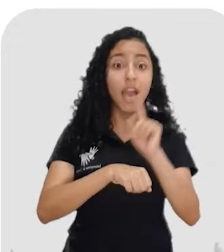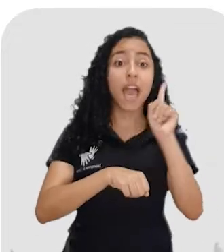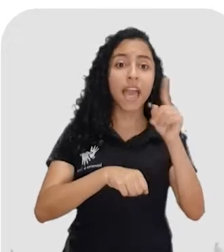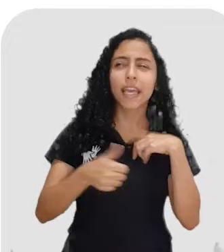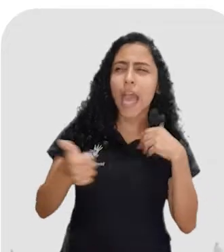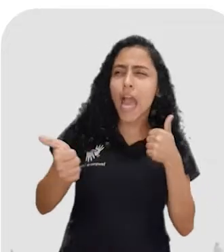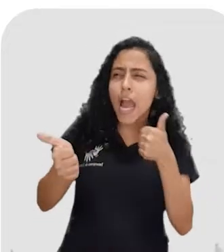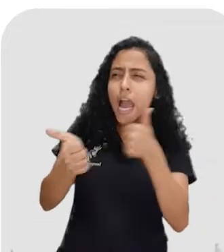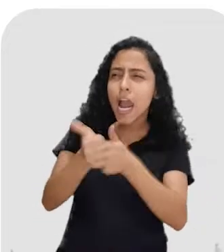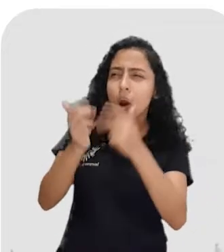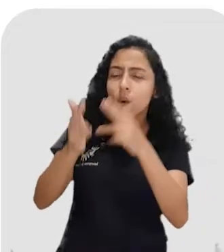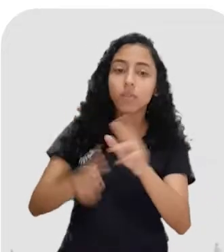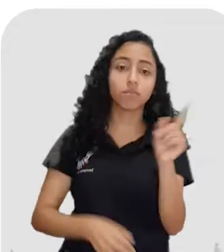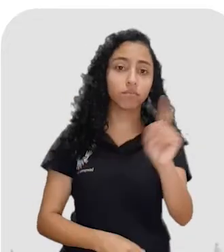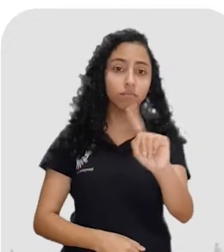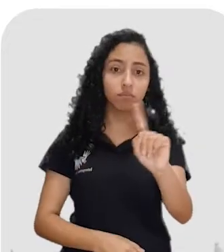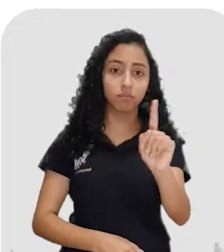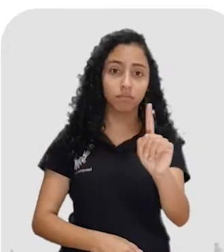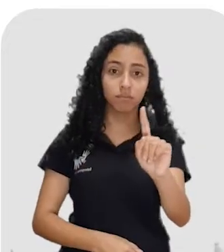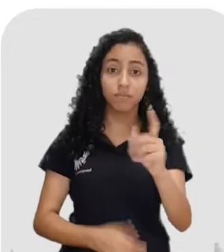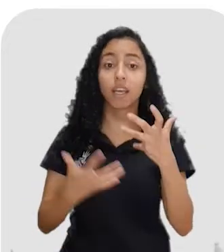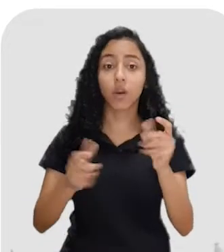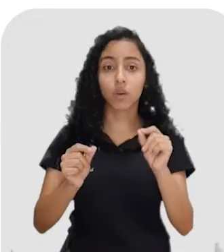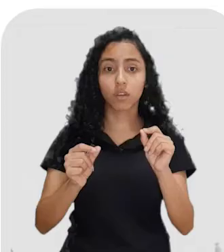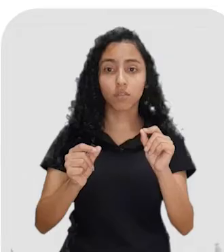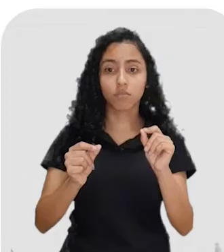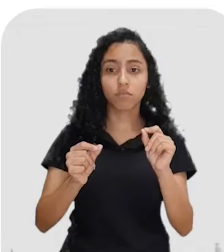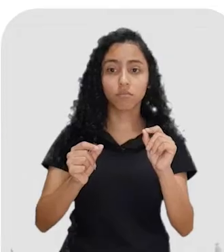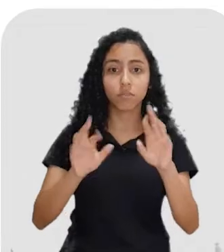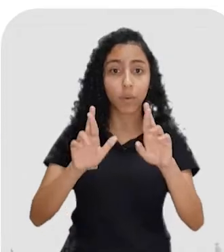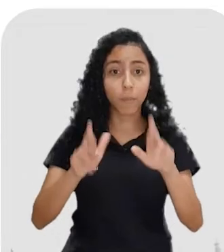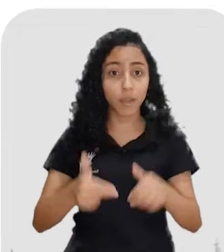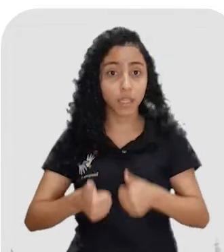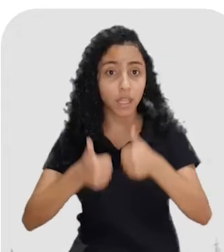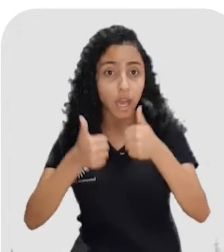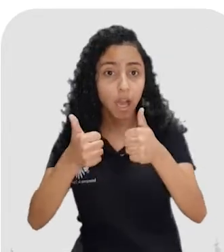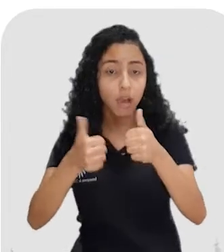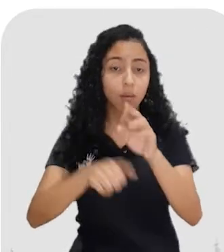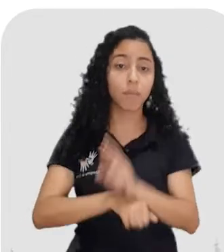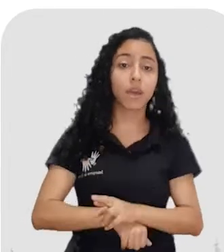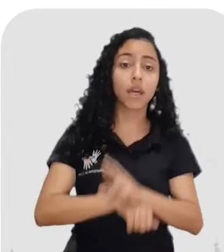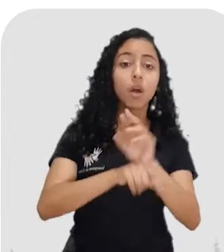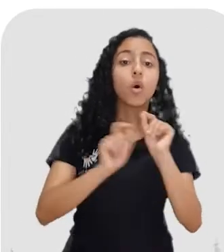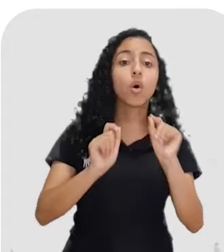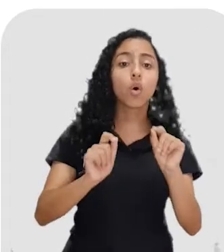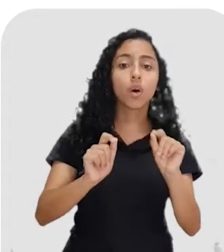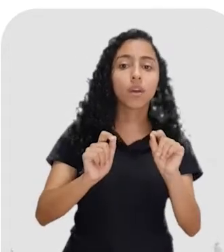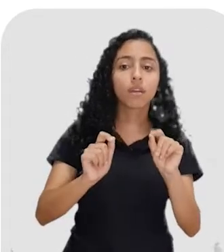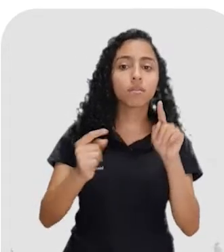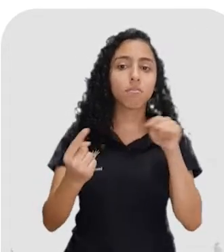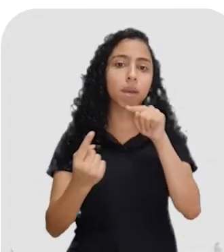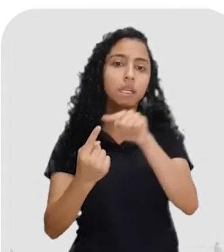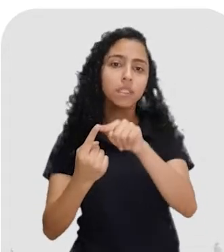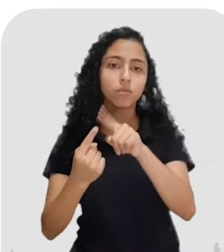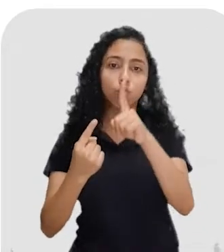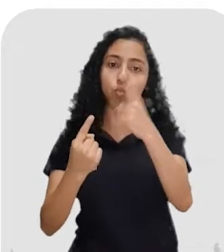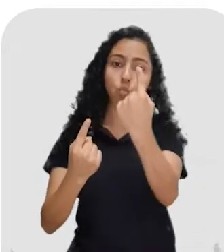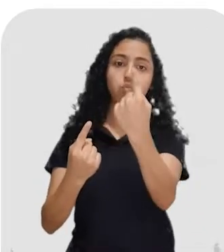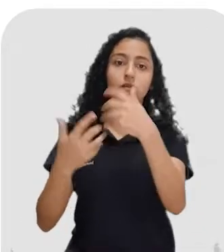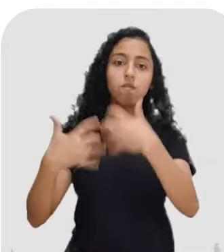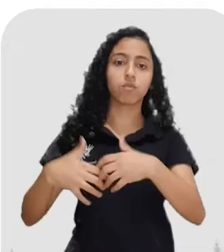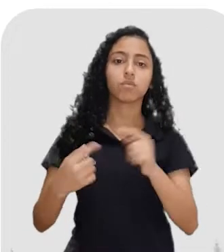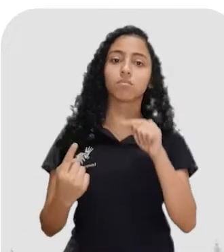intenção de chegar o mais próximo possível do ecossistema de referência. Ele quer ou recuperar ou reabilitar uma estrutura ou